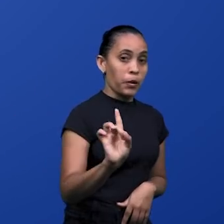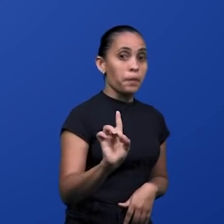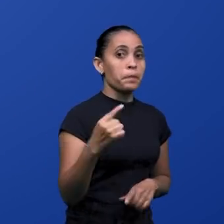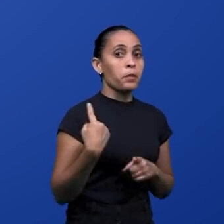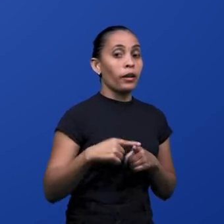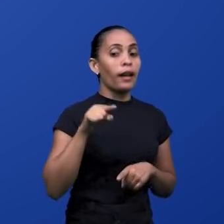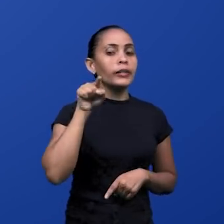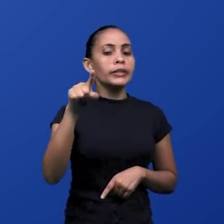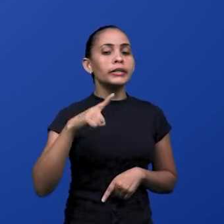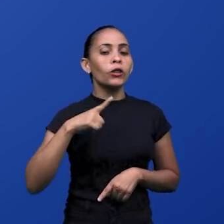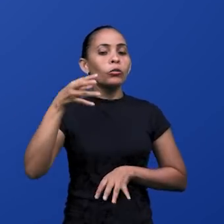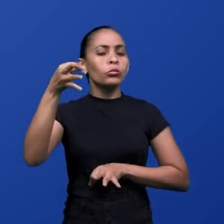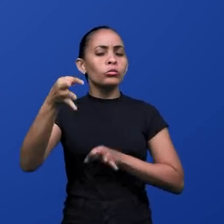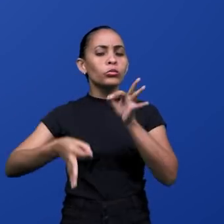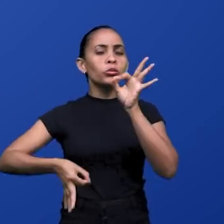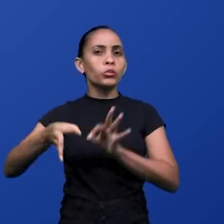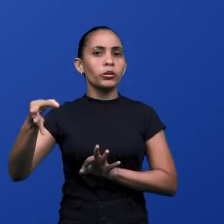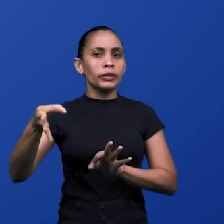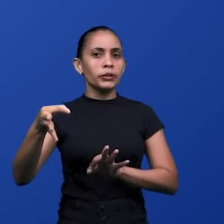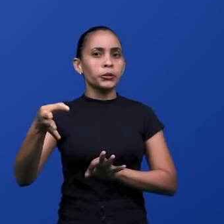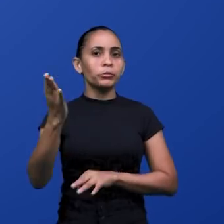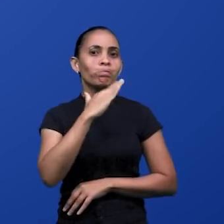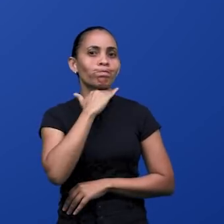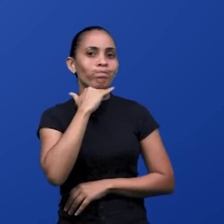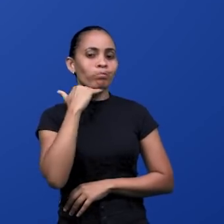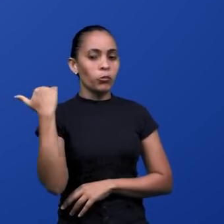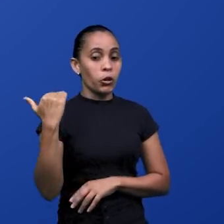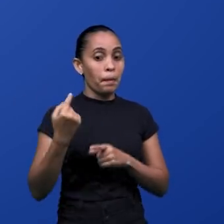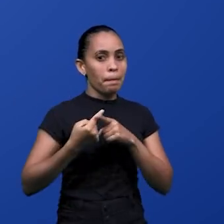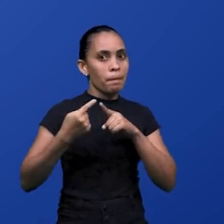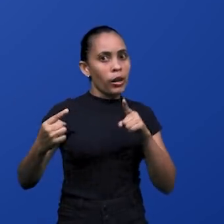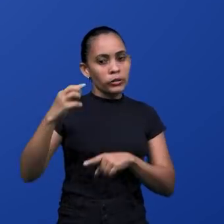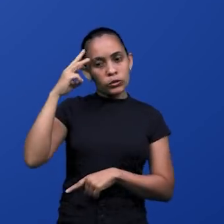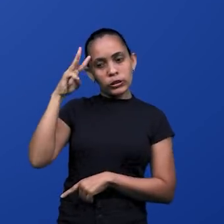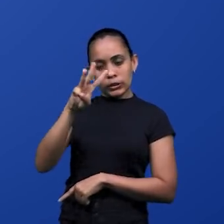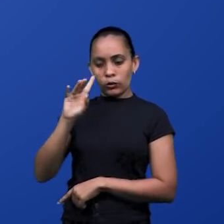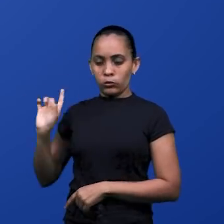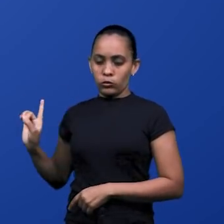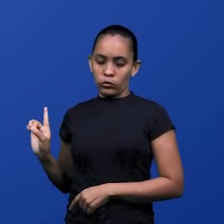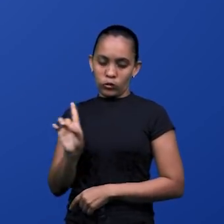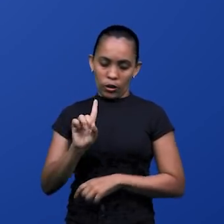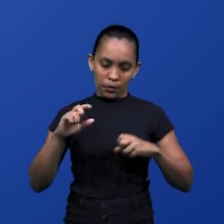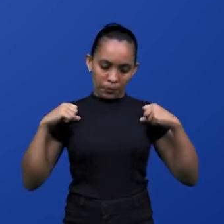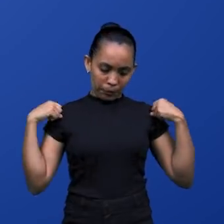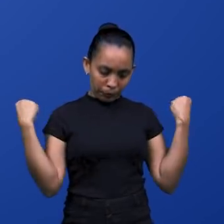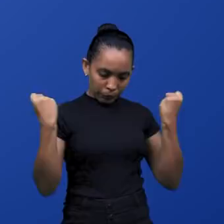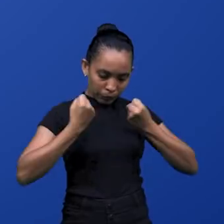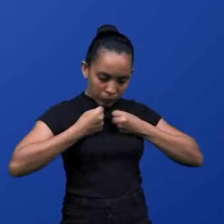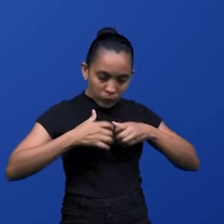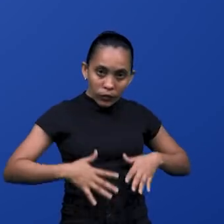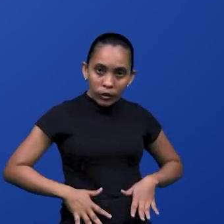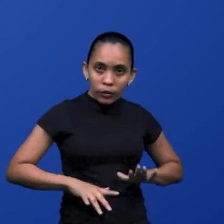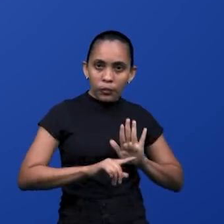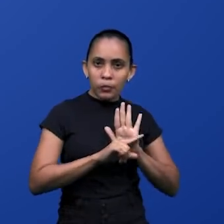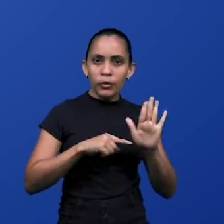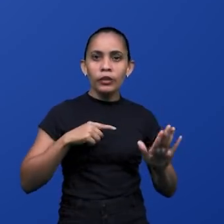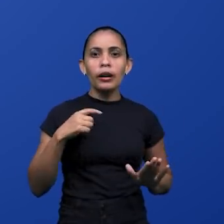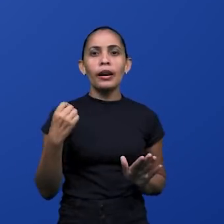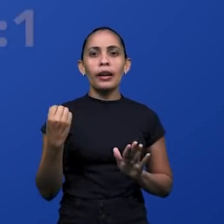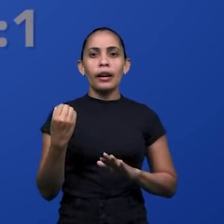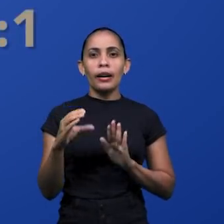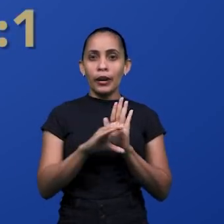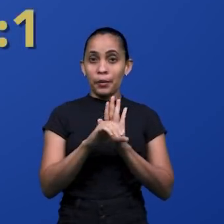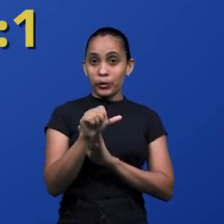o povo de Israel, um juízo de morte. E ela, ao terceiro dia, ela se veste, como diz aqui no capítulo 5, verso